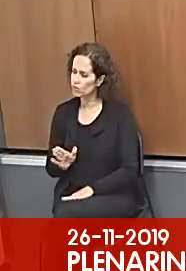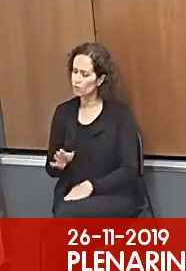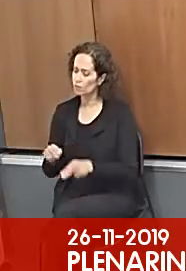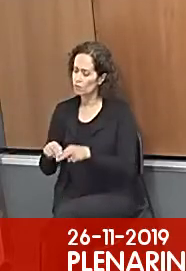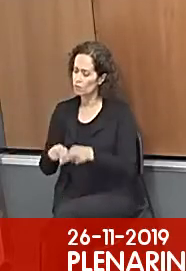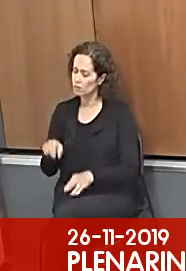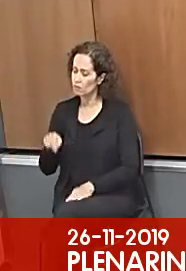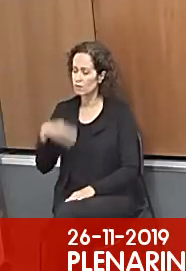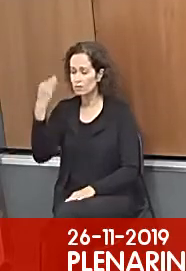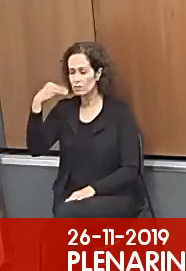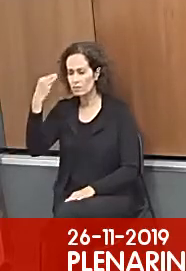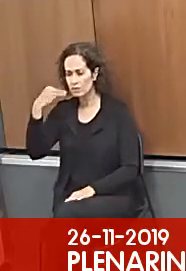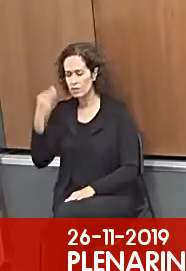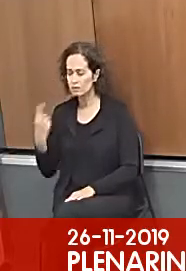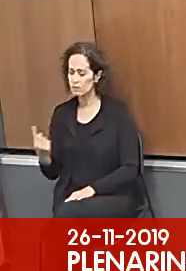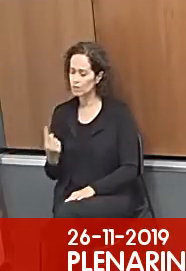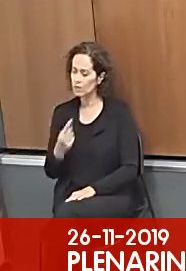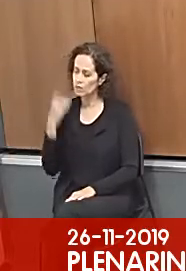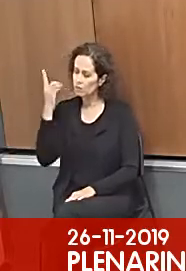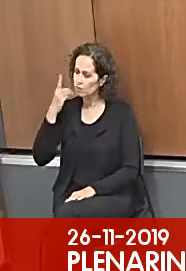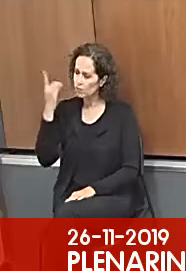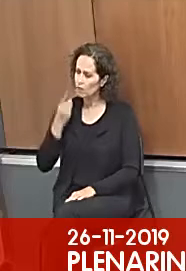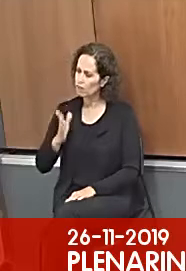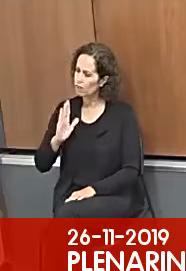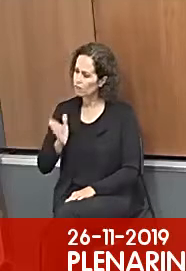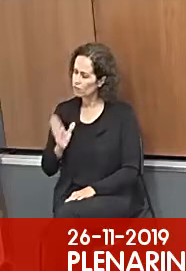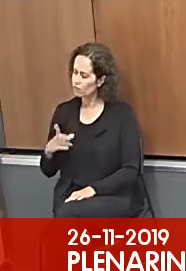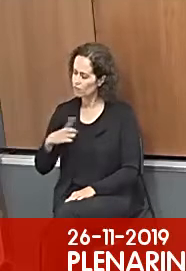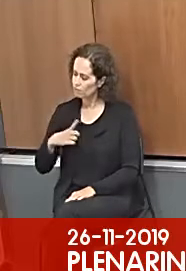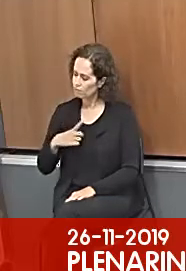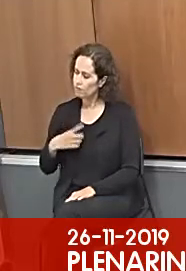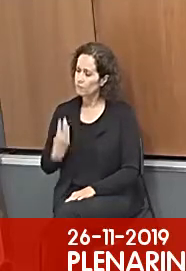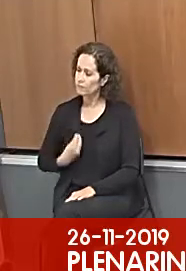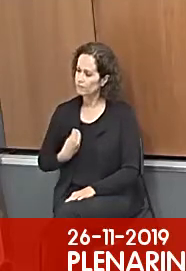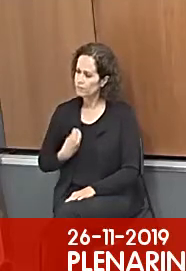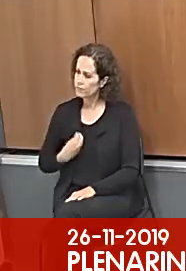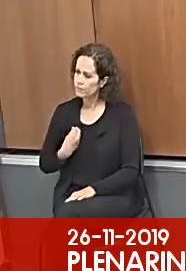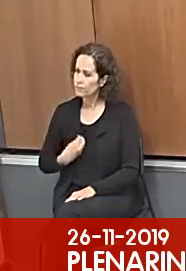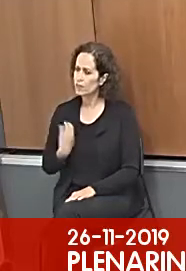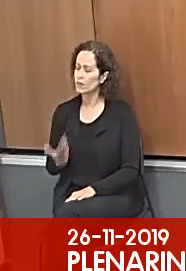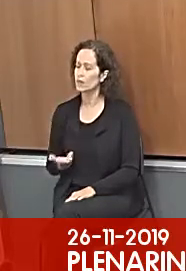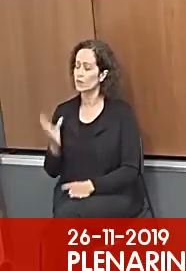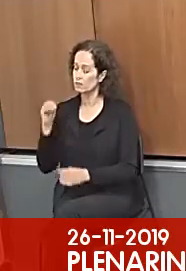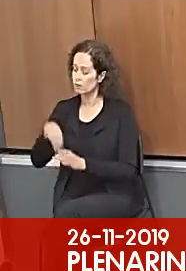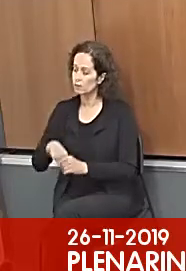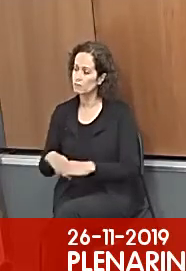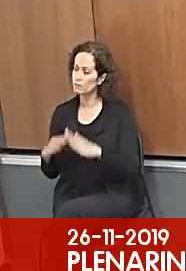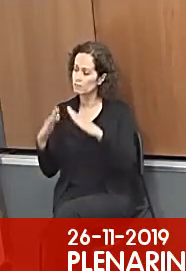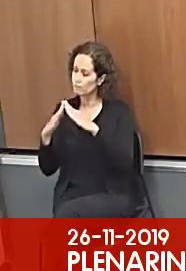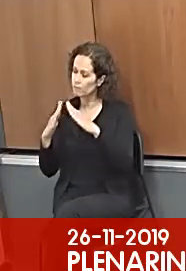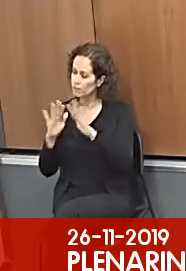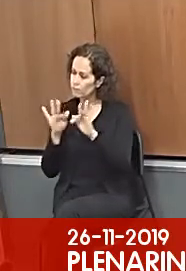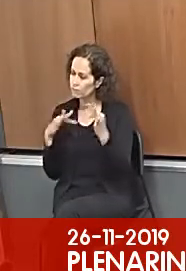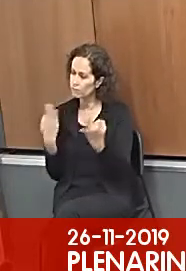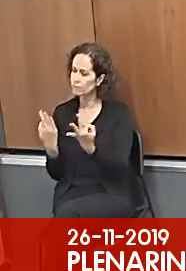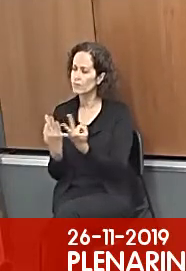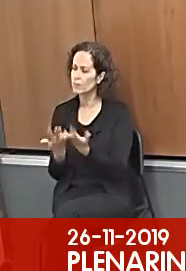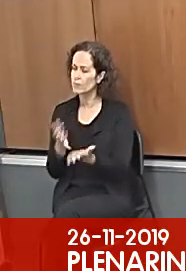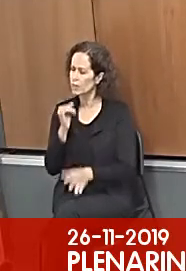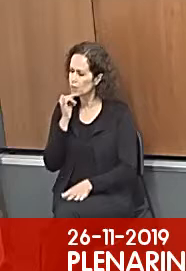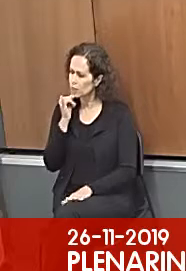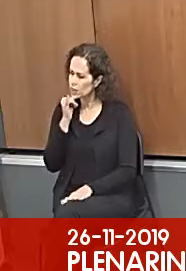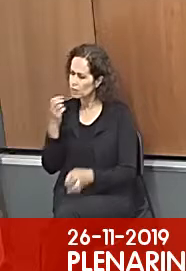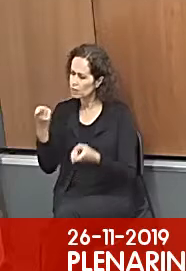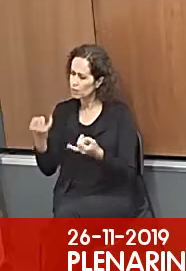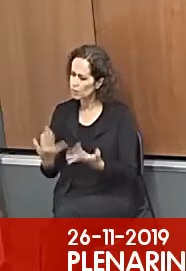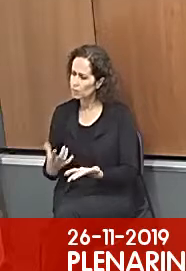pelas experiências que cada deputado aqui passaram ao longo da sua vida, dentro da sua própria casa, com esses exemplos, né, de terem dentro